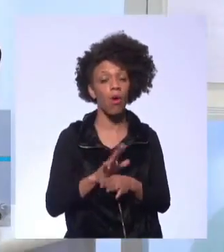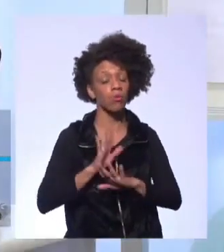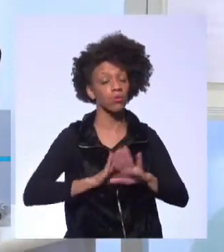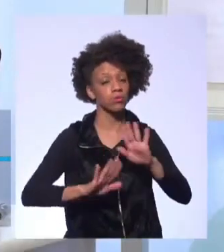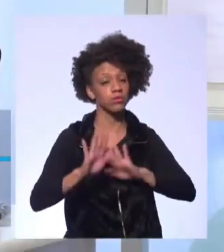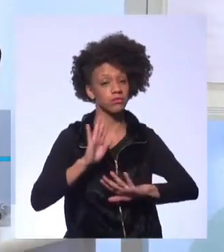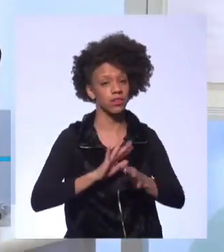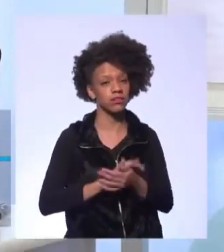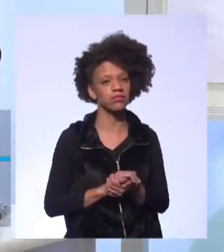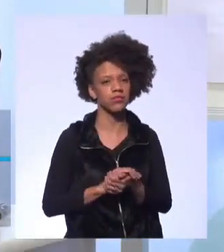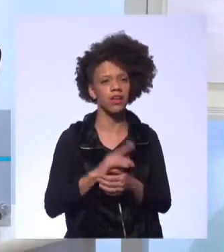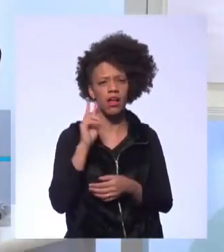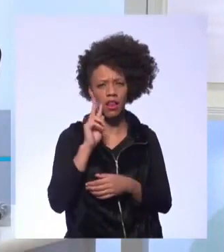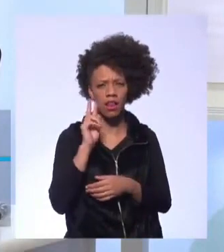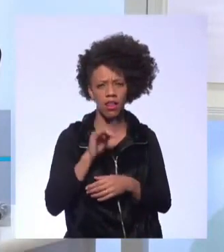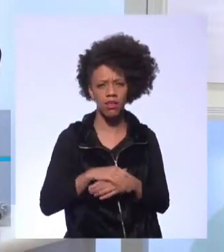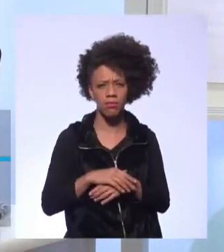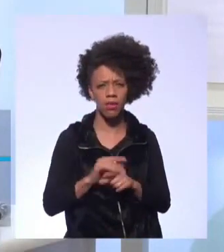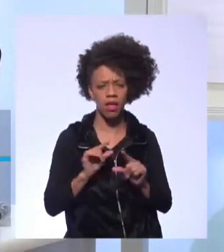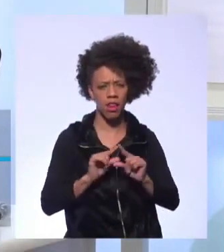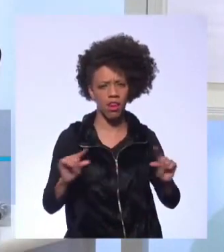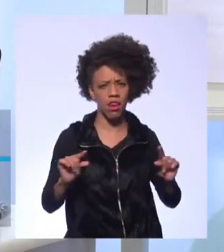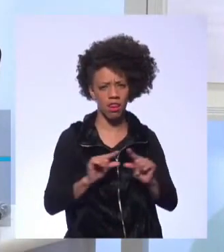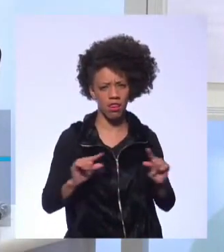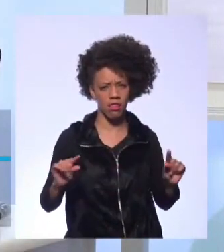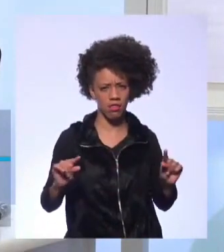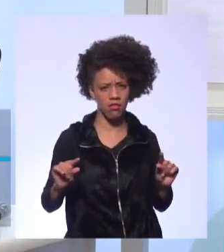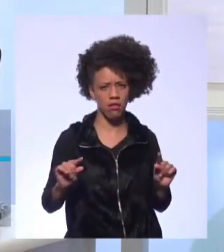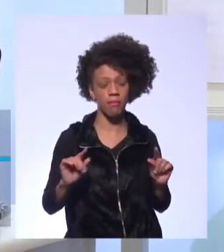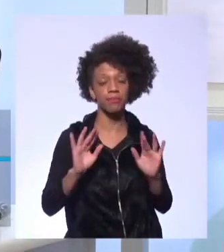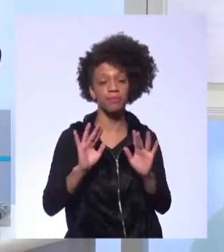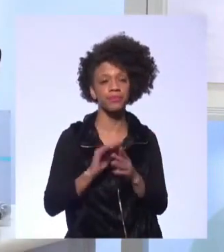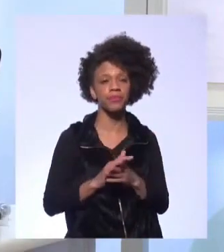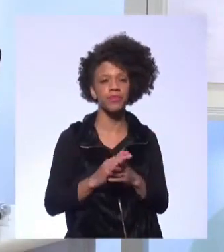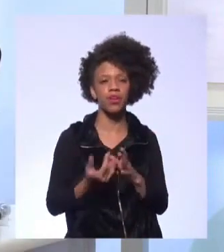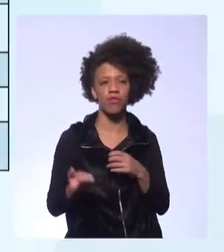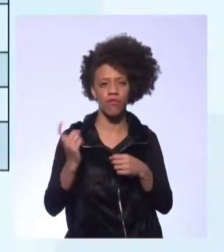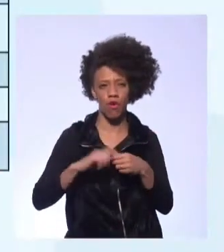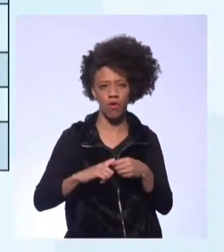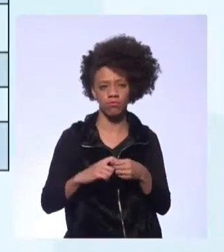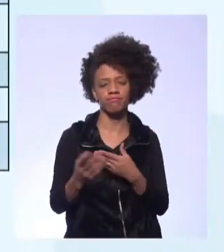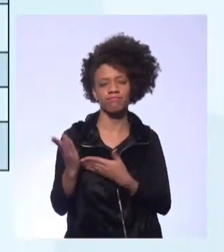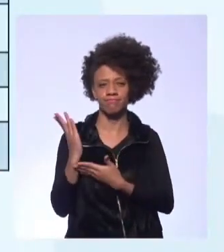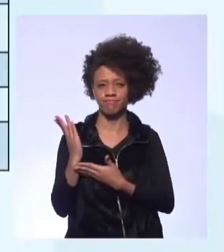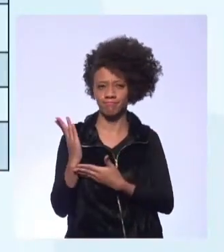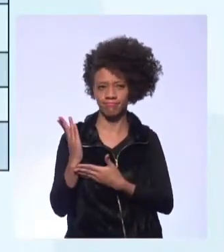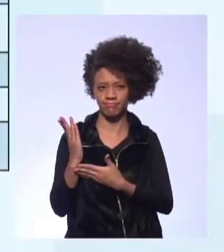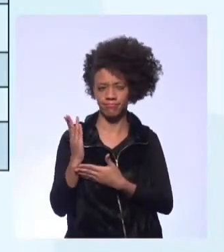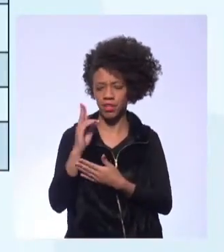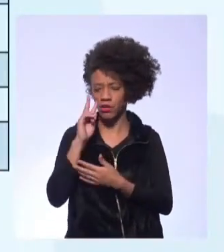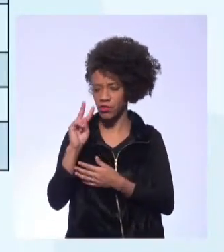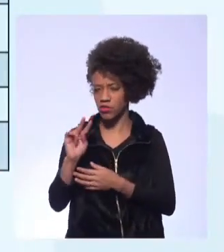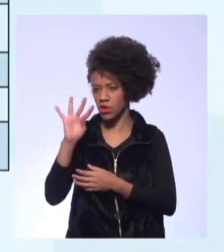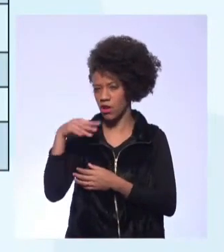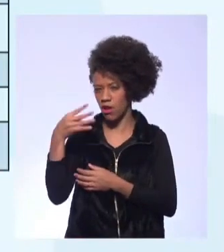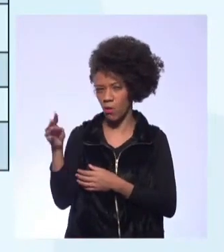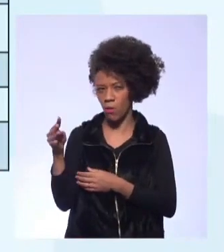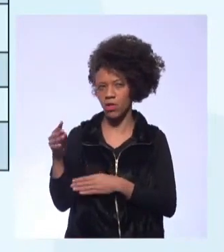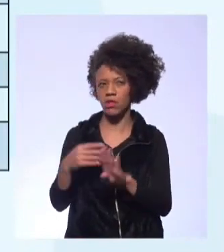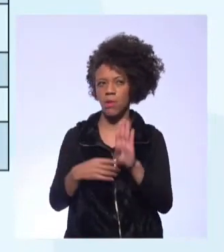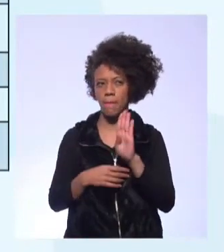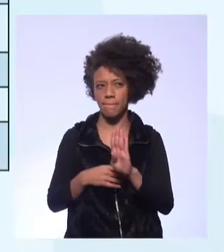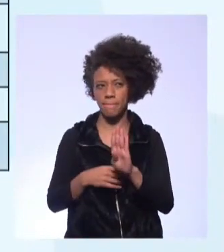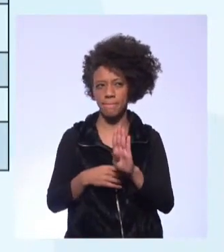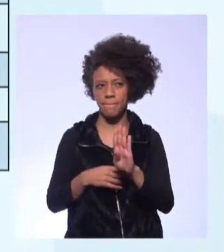cuidado, pessoal. Lembra que nós trabalhamos com legenda? Então, olha, volta um pouquinho lá a tela, por gentileza. Se vocês olharem no quadrinho B,